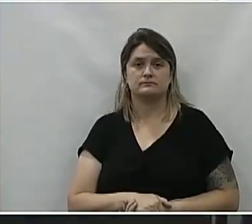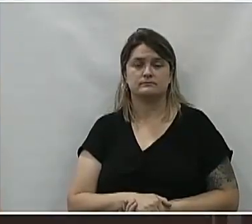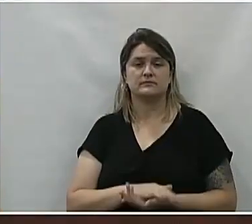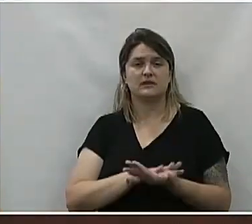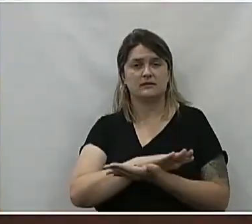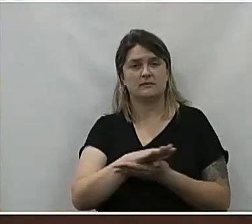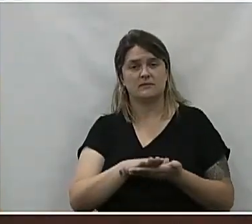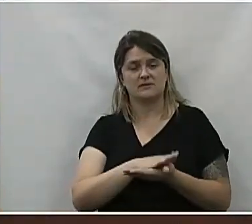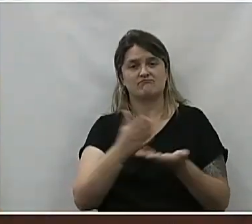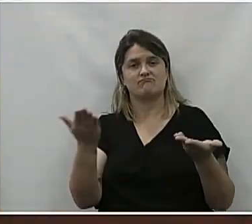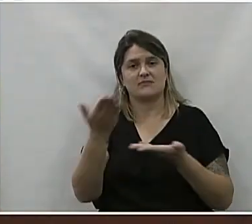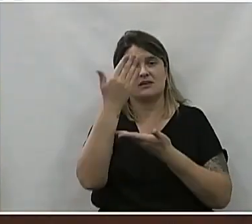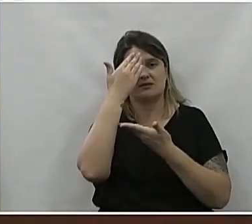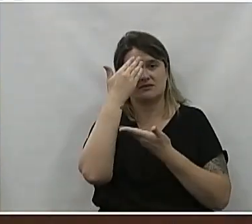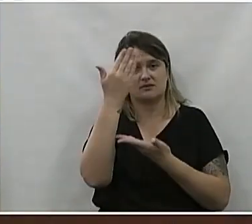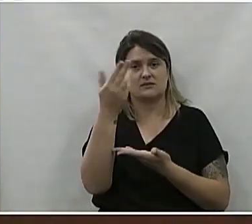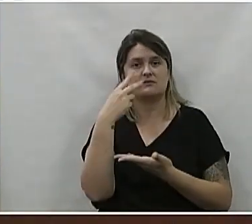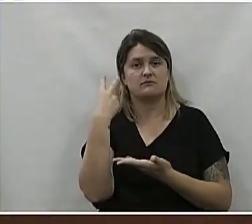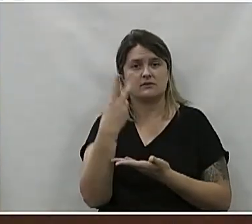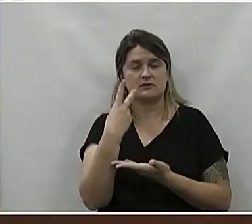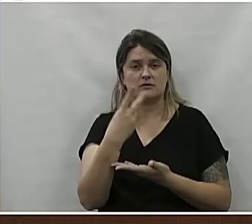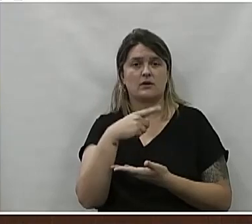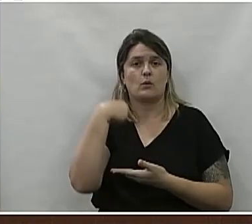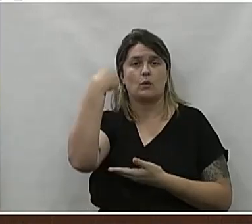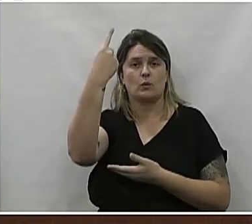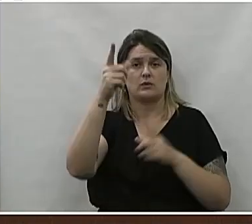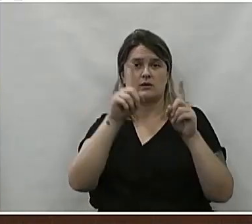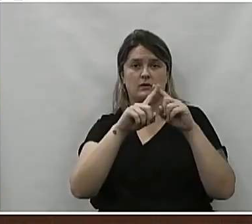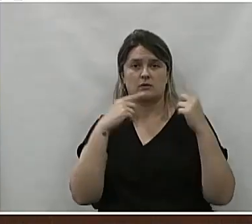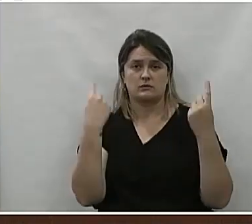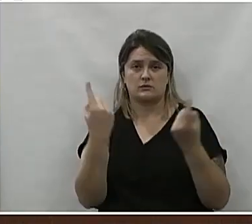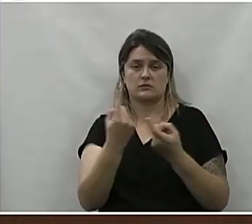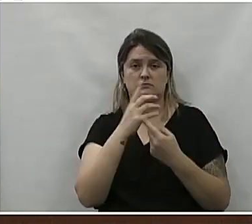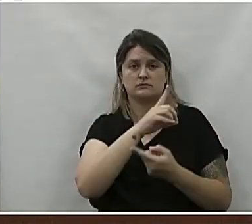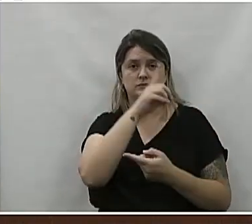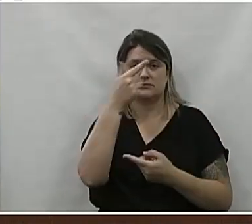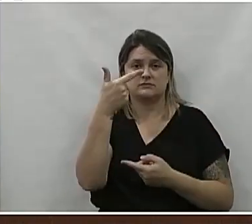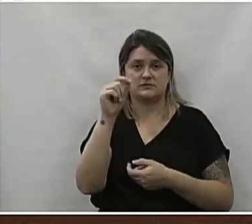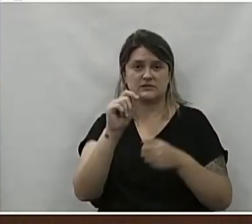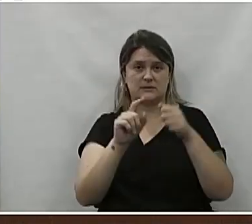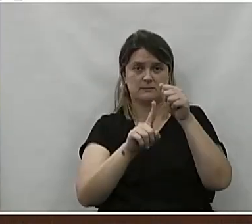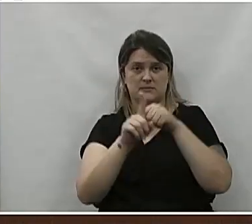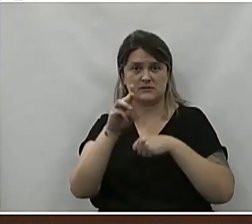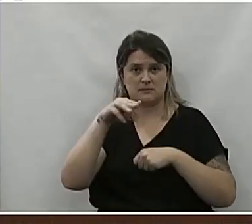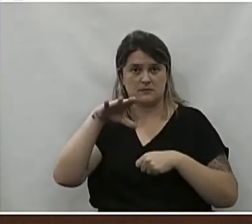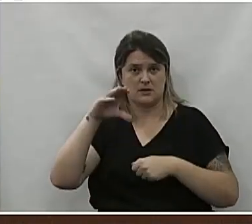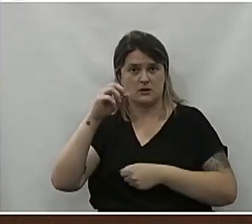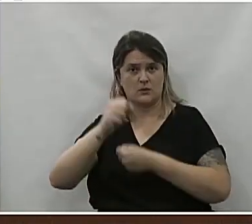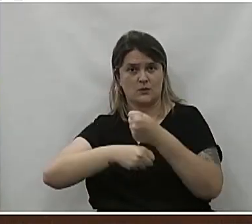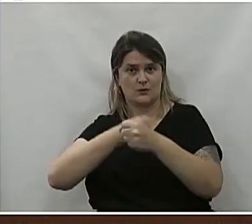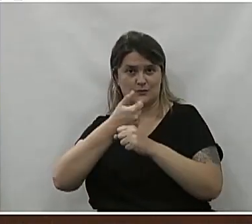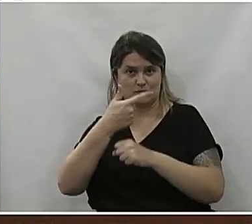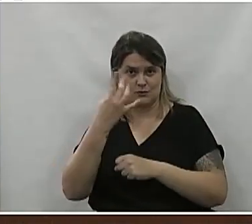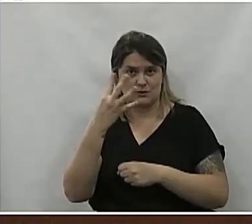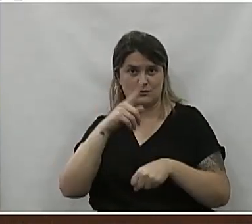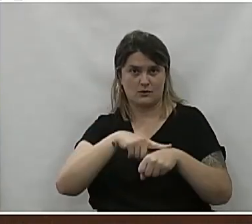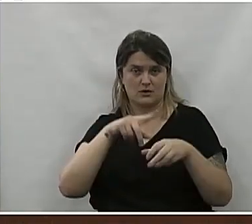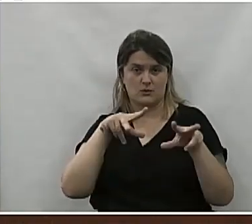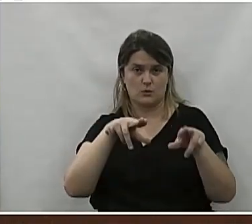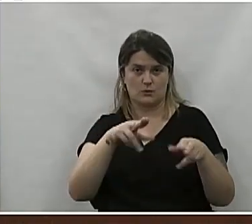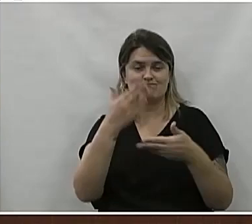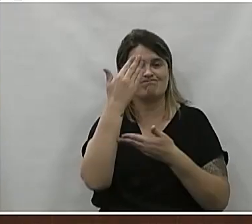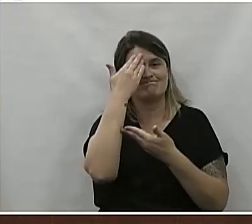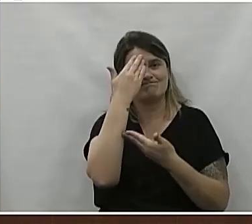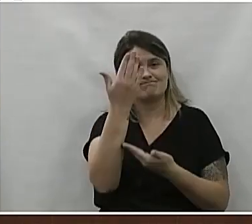Nada mais havendo Agradeço Os senhores vereadores A próxima reunião Ordinária Será no dia 20 de maio De 2024 No horário regimental